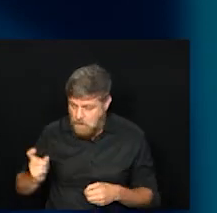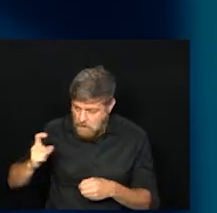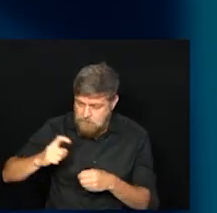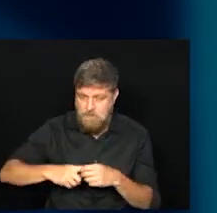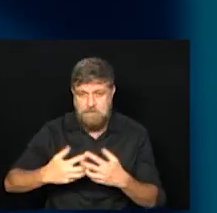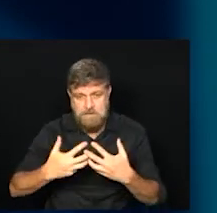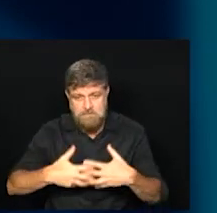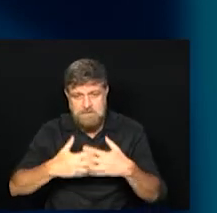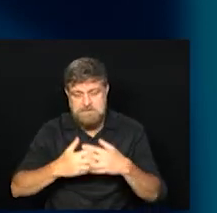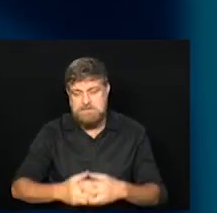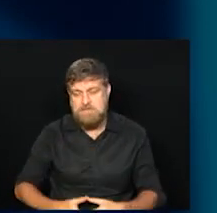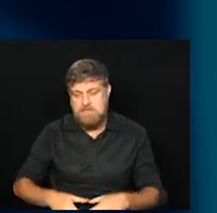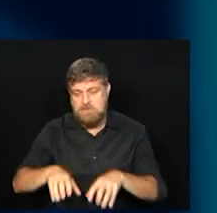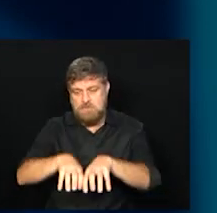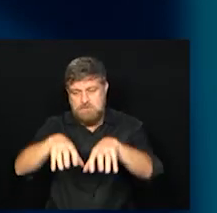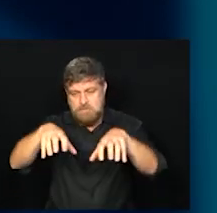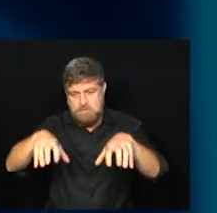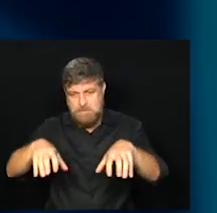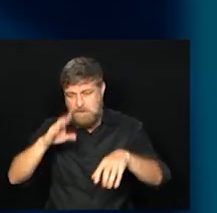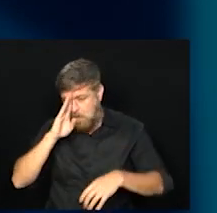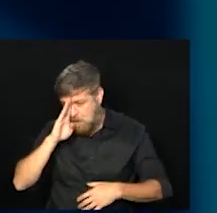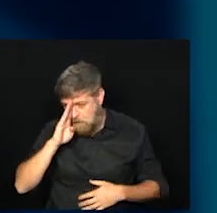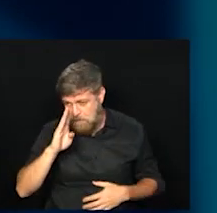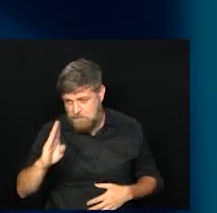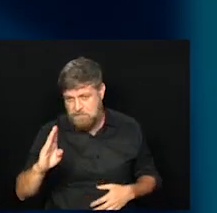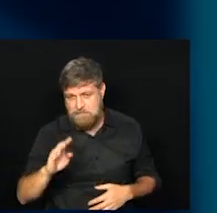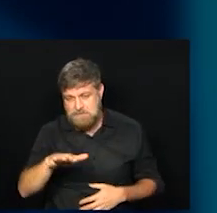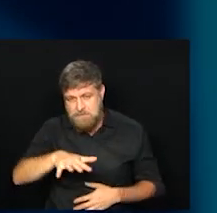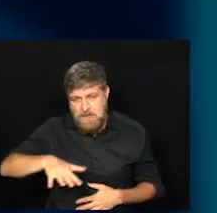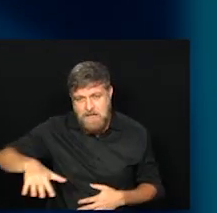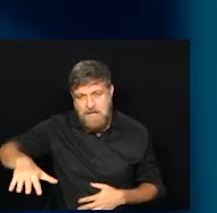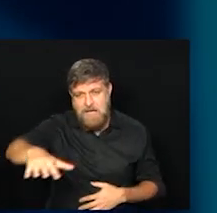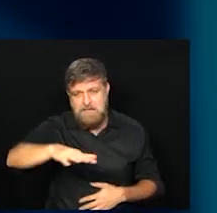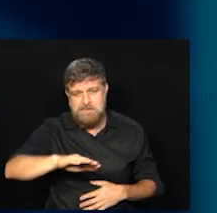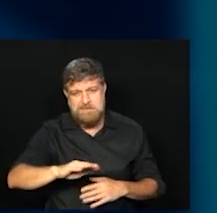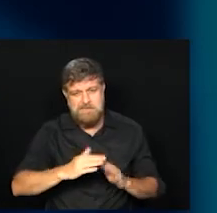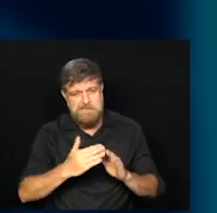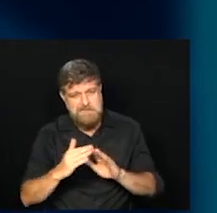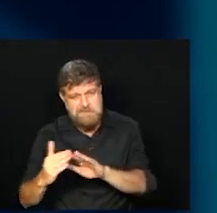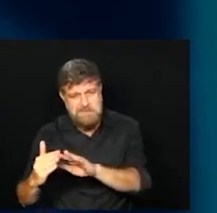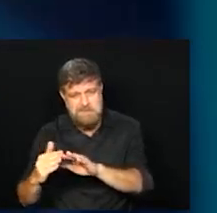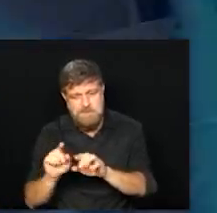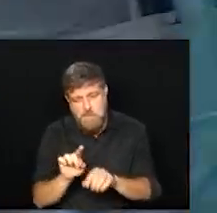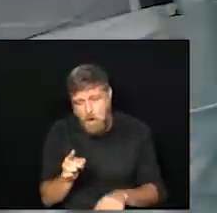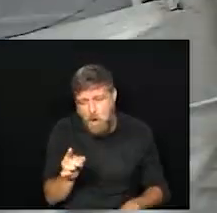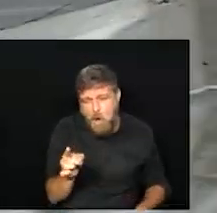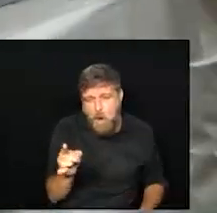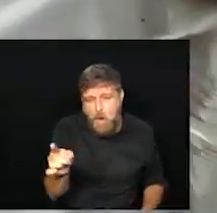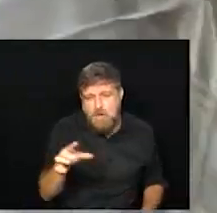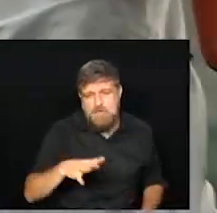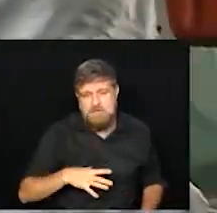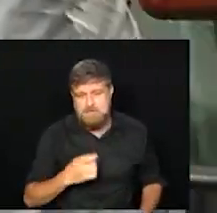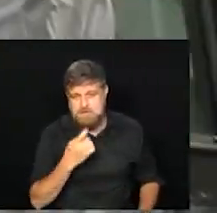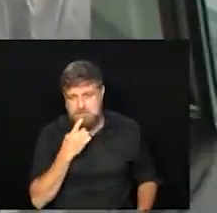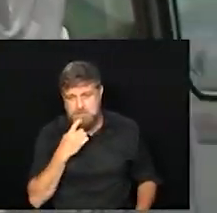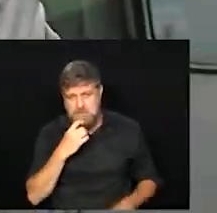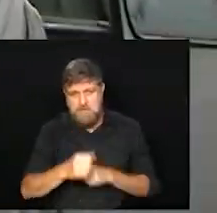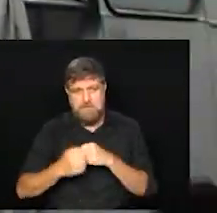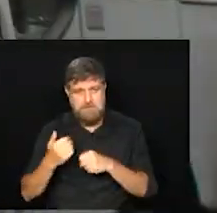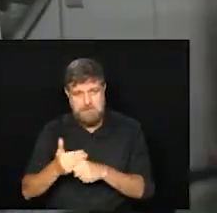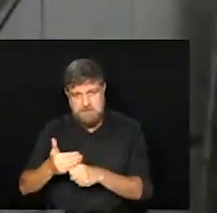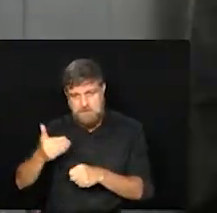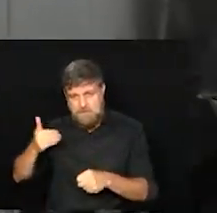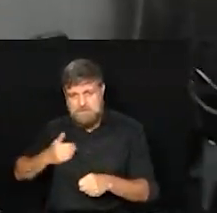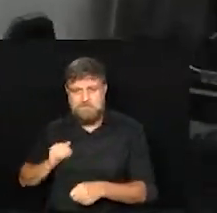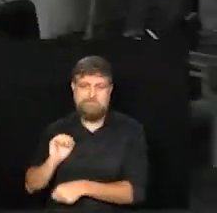nos distritos do município, principalmente nas regiões periféricas da cidade. Desde o ano passado, o trabalho